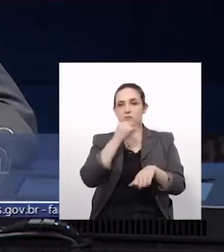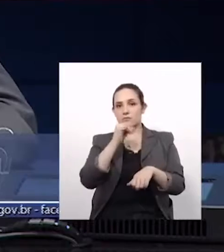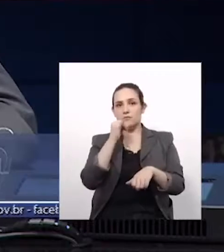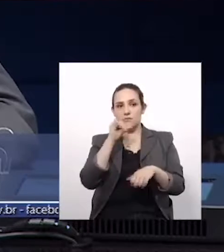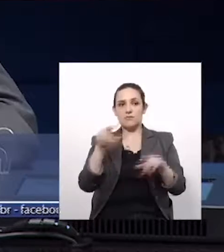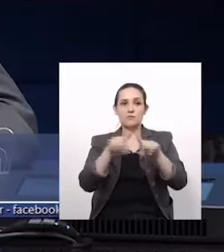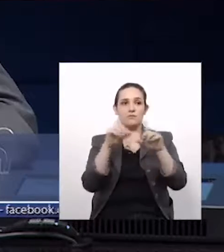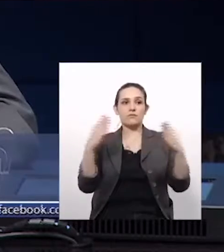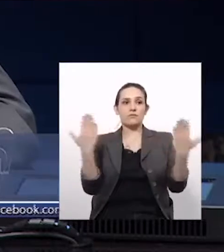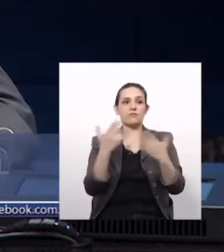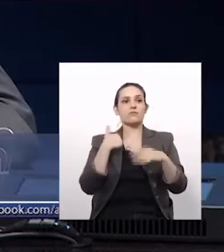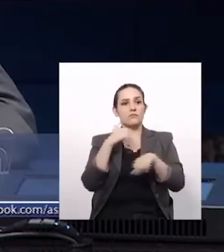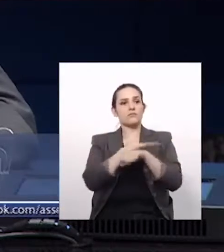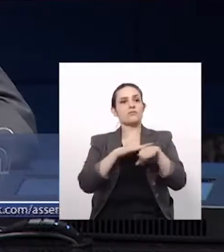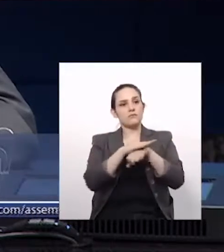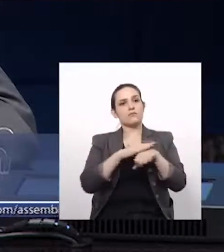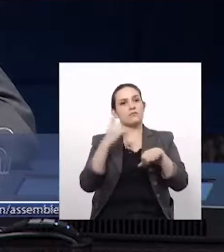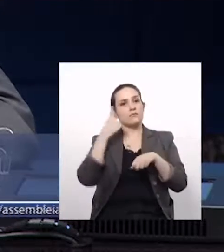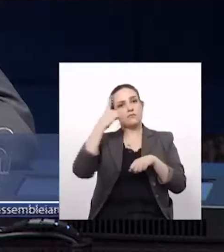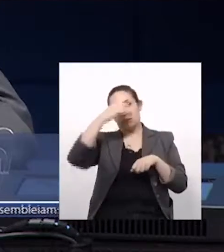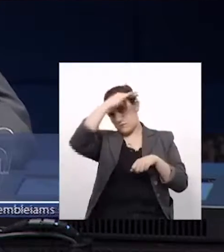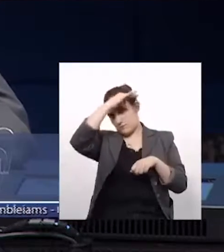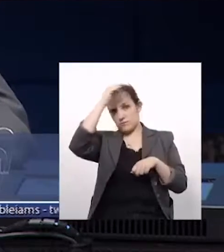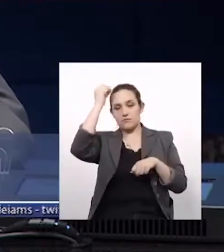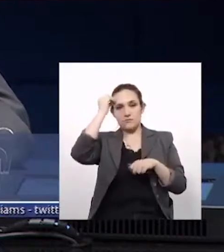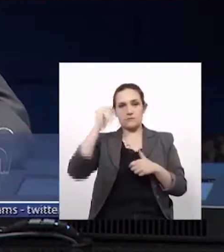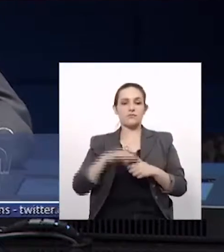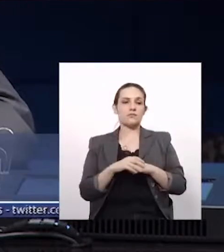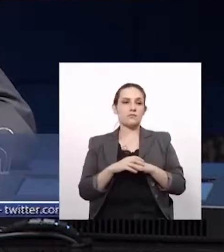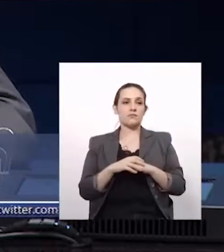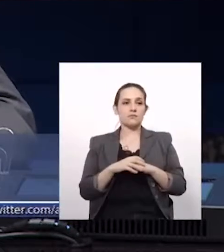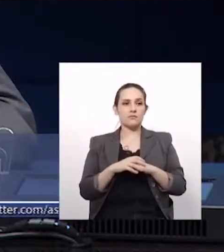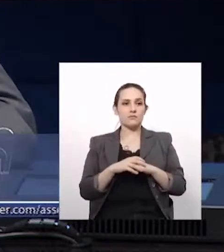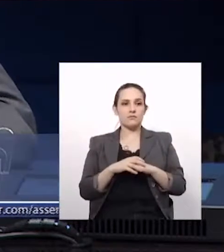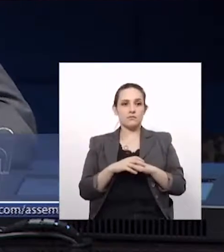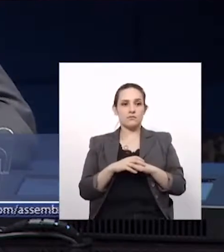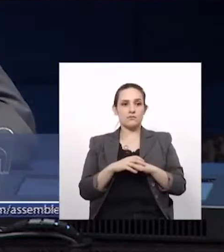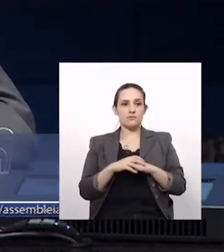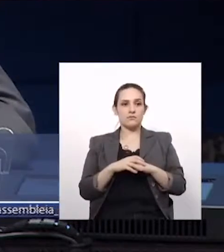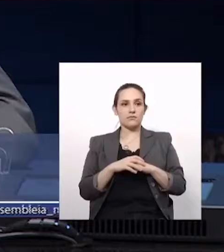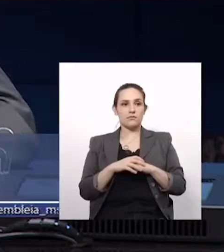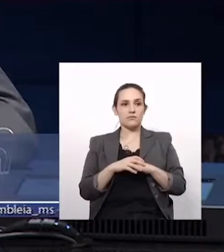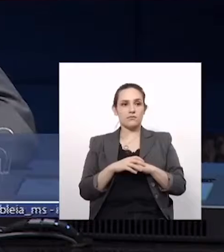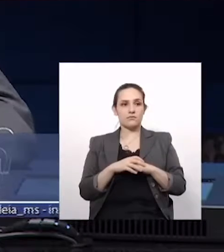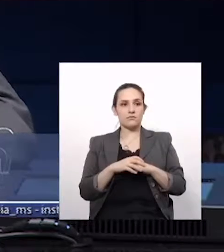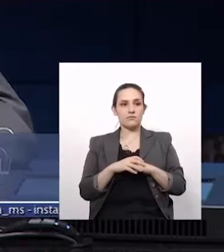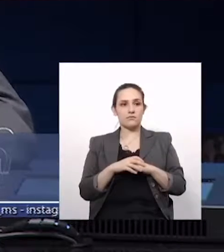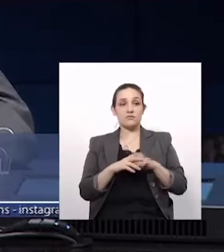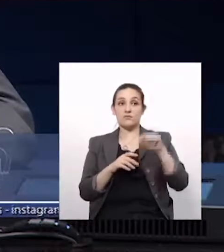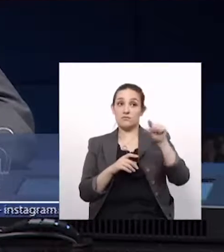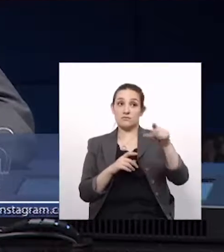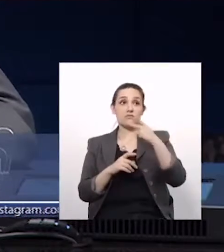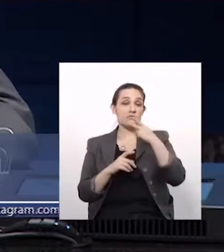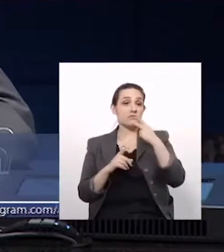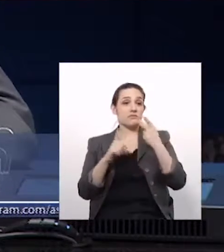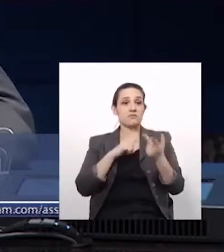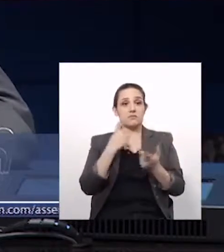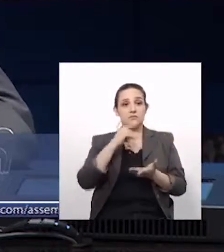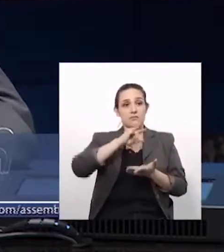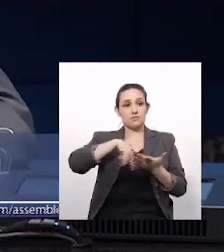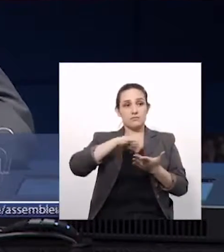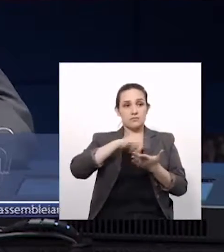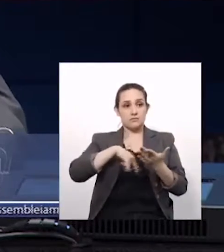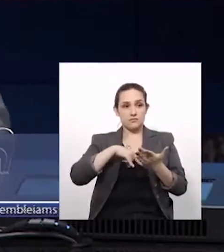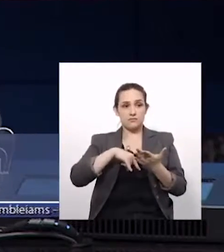Hoje, conversando aí com o deputado Felipe Orro, ele trouxe aqui, diz ele, documento que comprova que uma